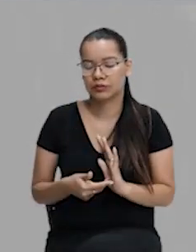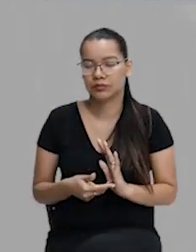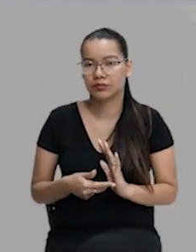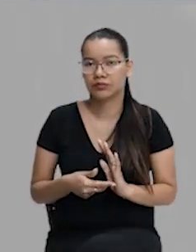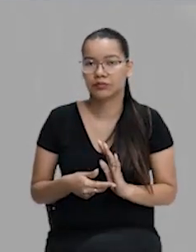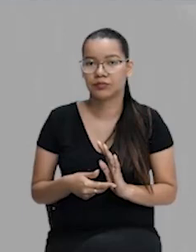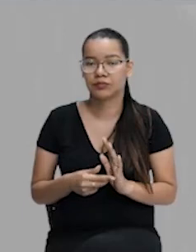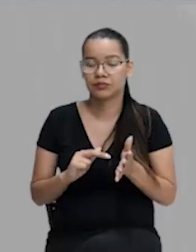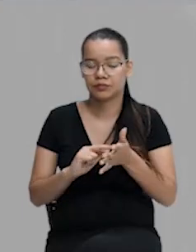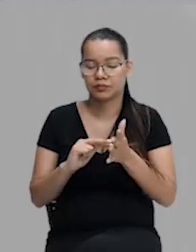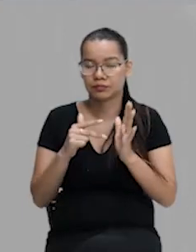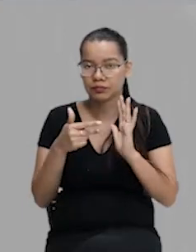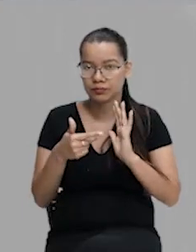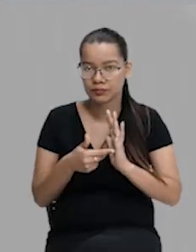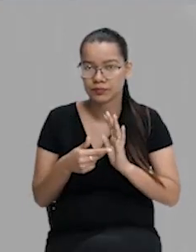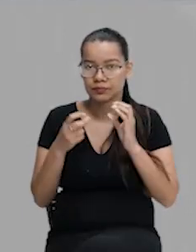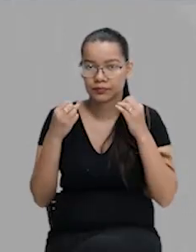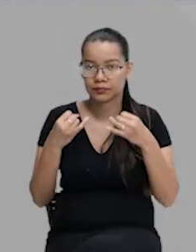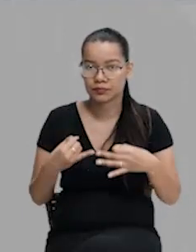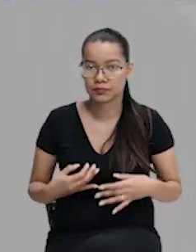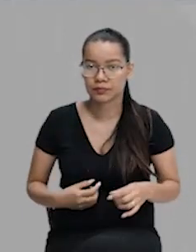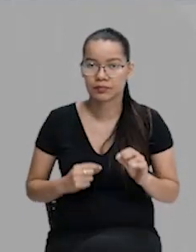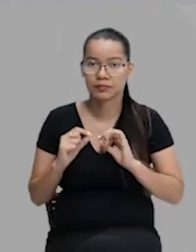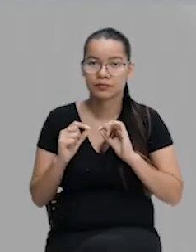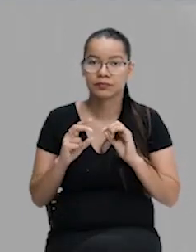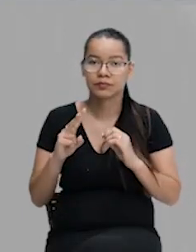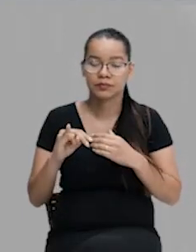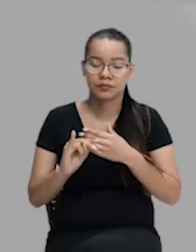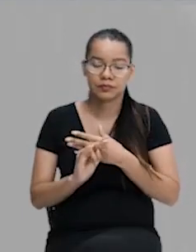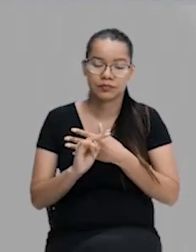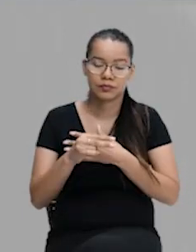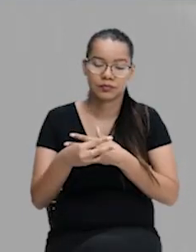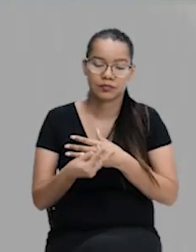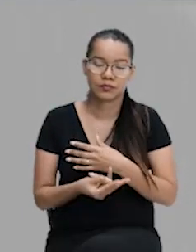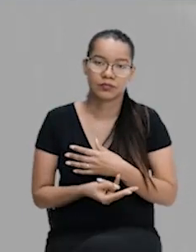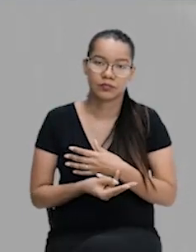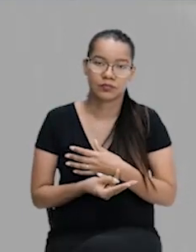fraca significa que vai sofrer pouca